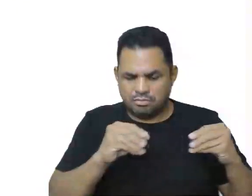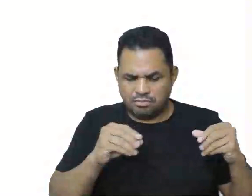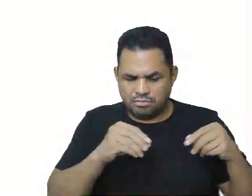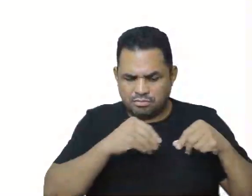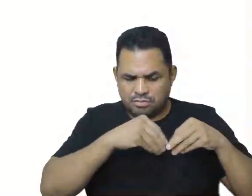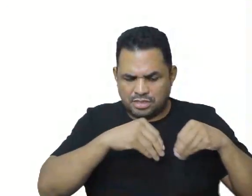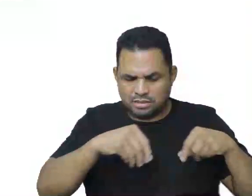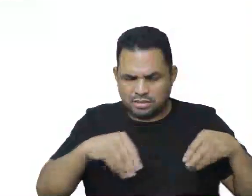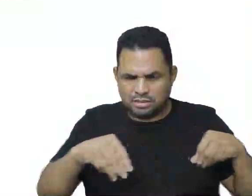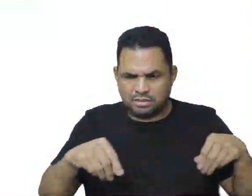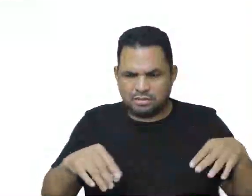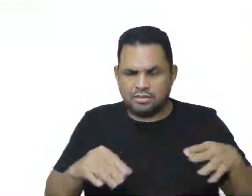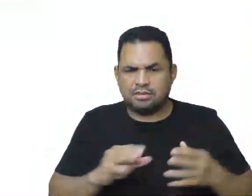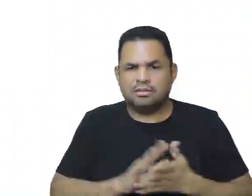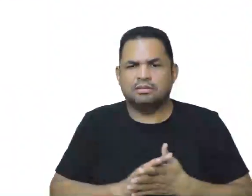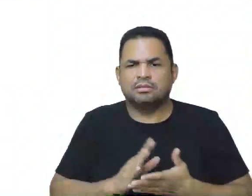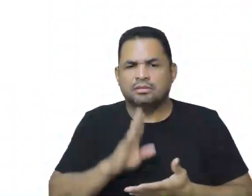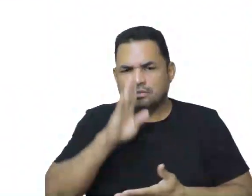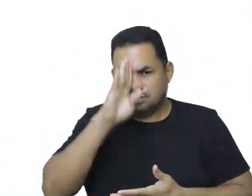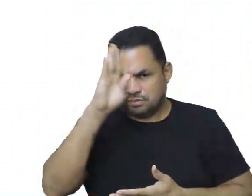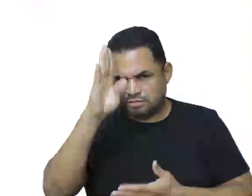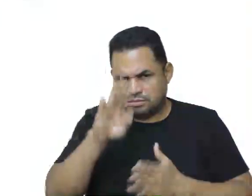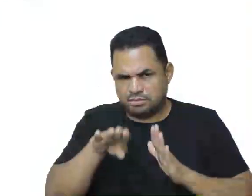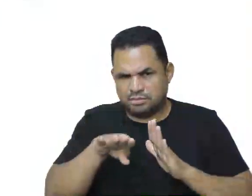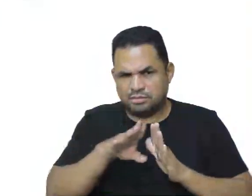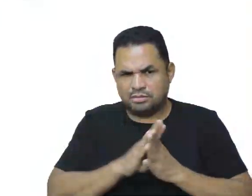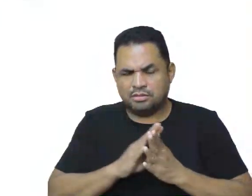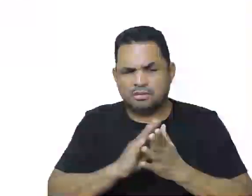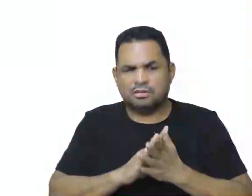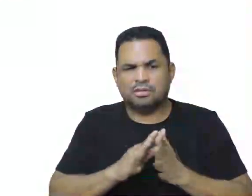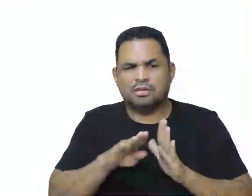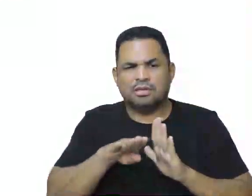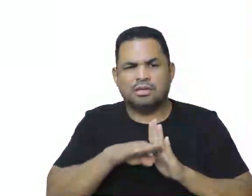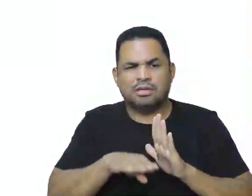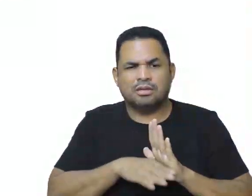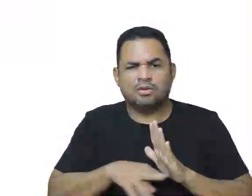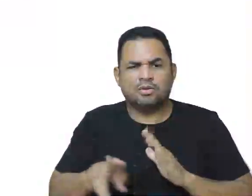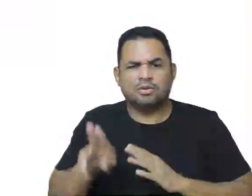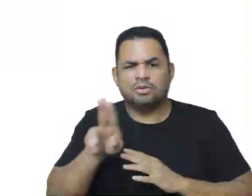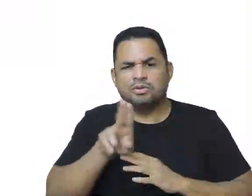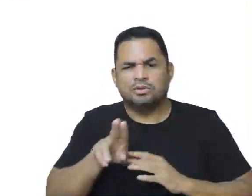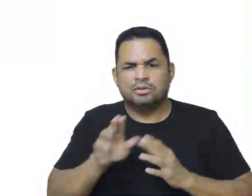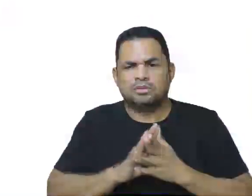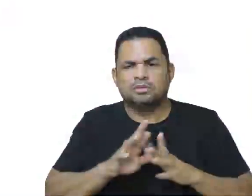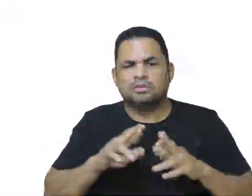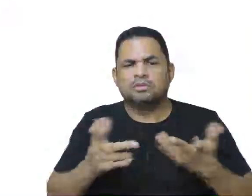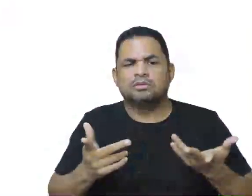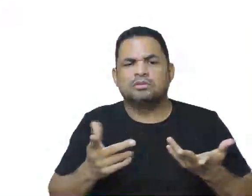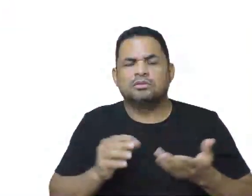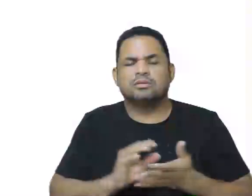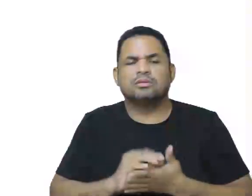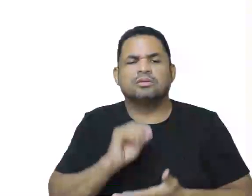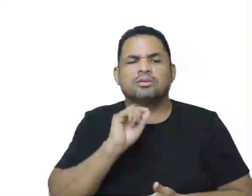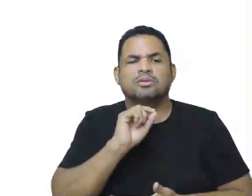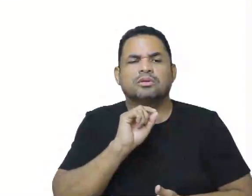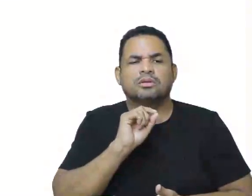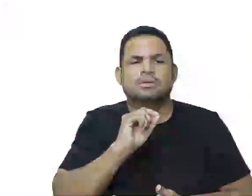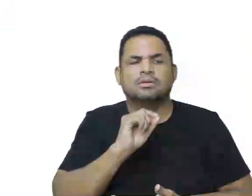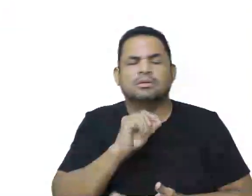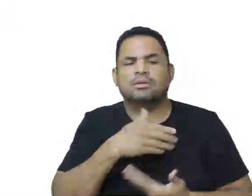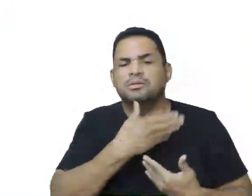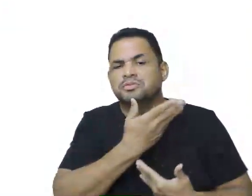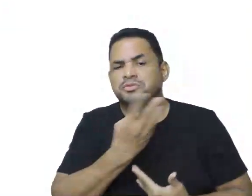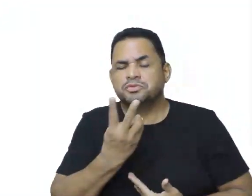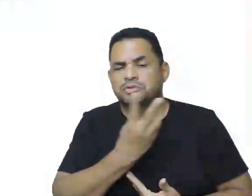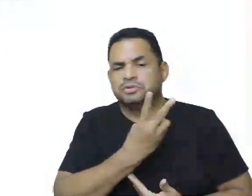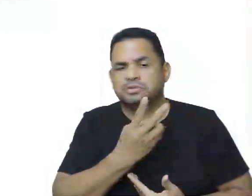critério natural utilizado para diferenciar esses dois processos, o que é desertificação, o que é